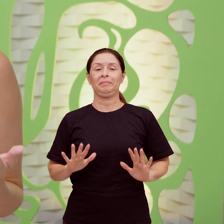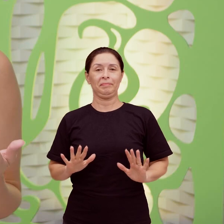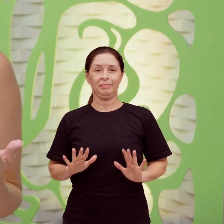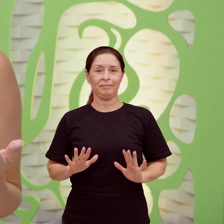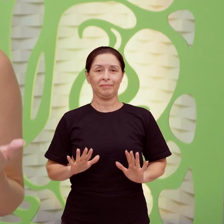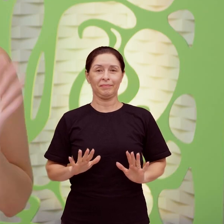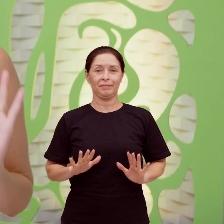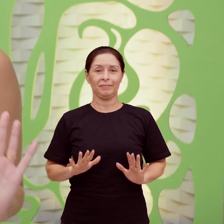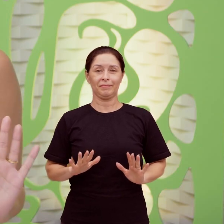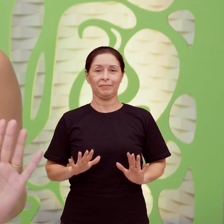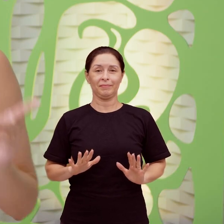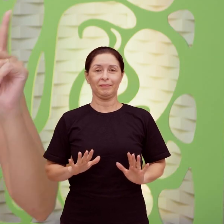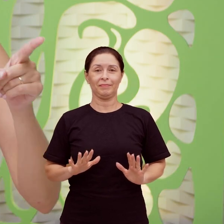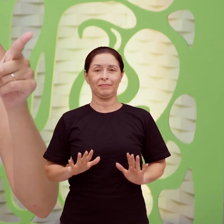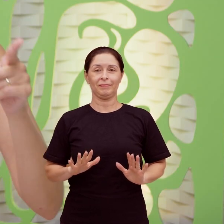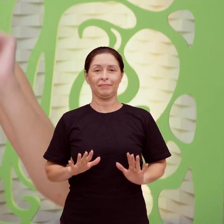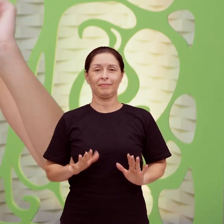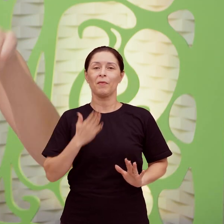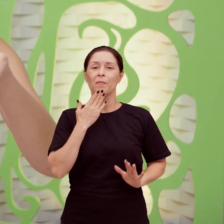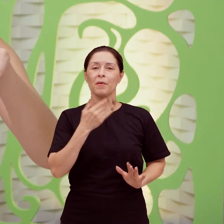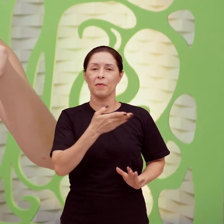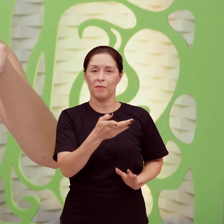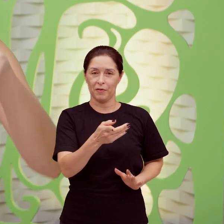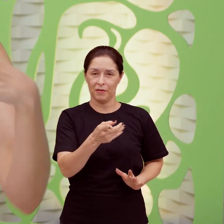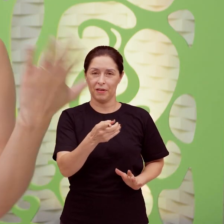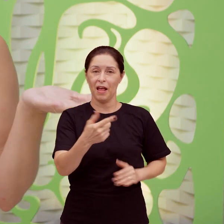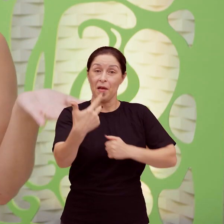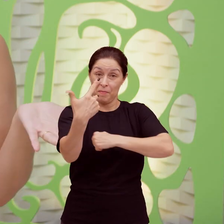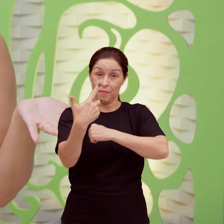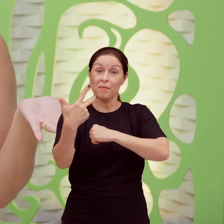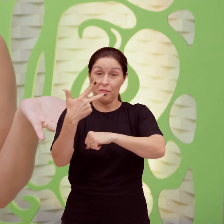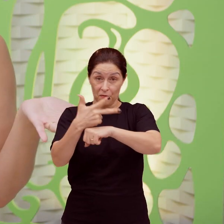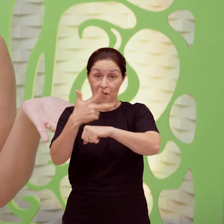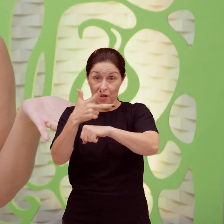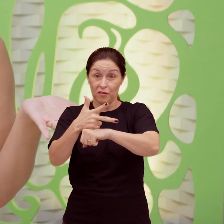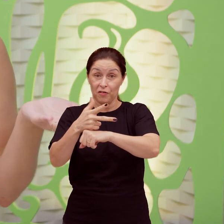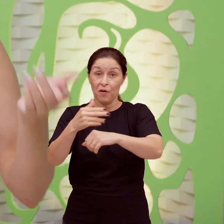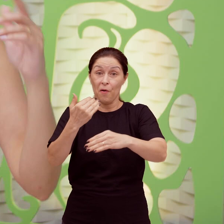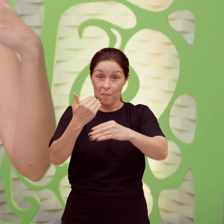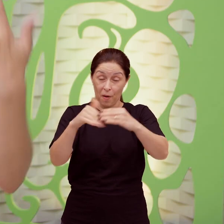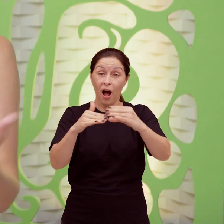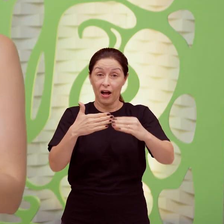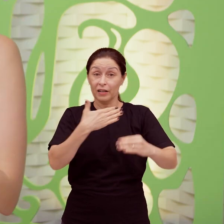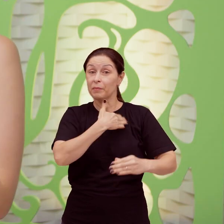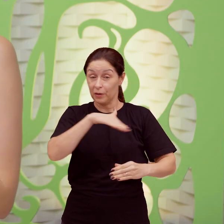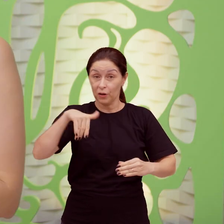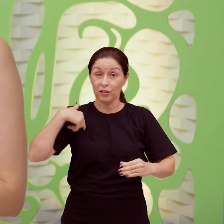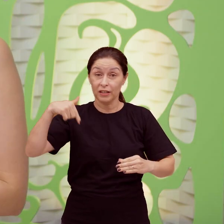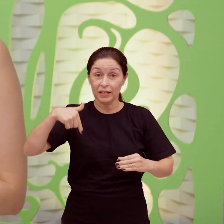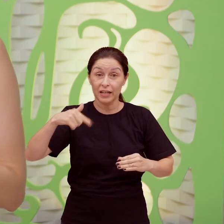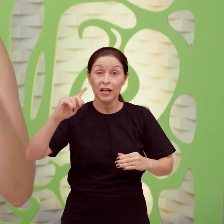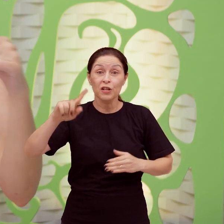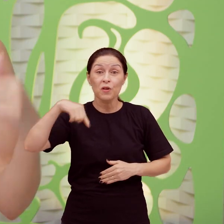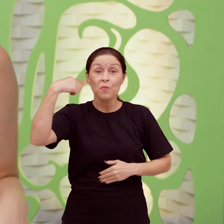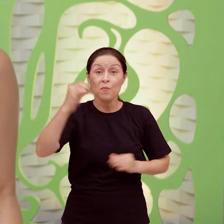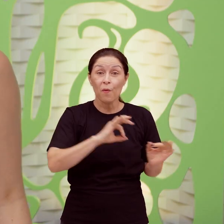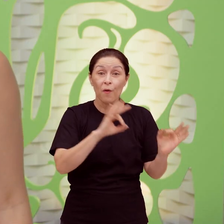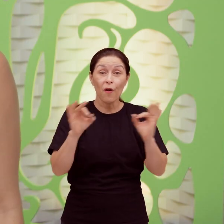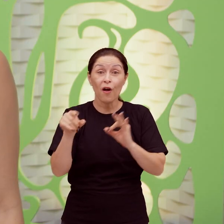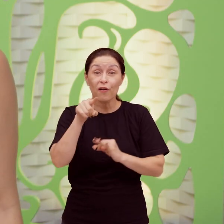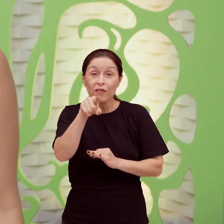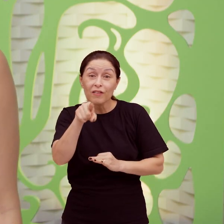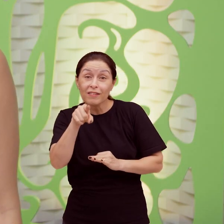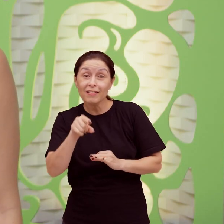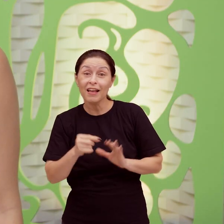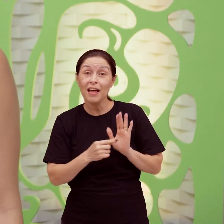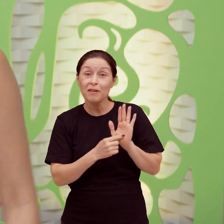Vamos concentrar, porque agora eu quero pedir pra você aí de casa mandar um vídeo aqui pra gente. Pra quem sabe, no próximo programa, você também